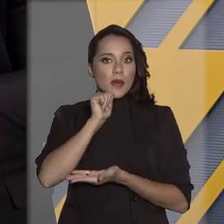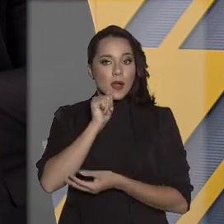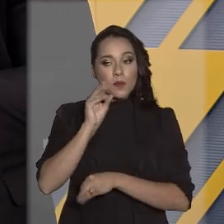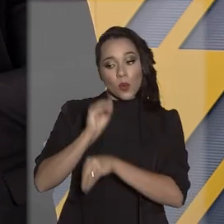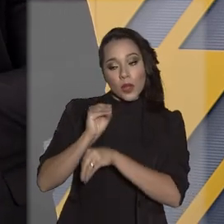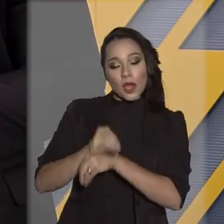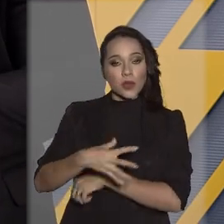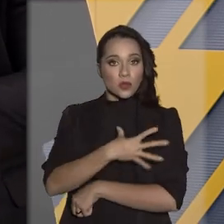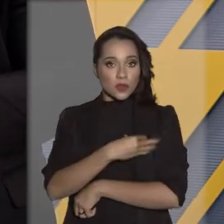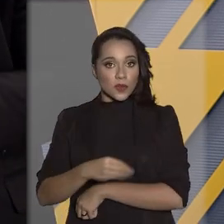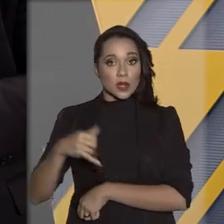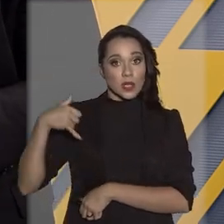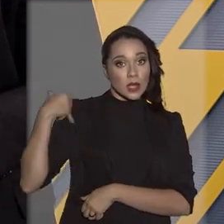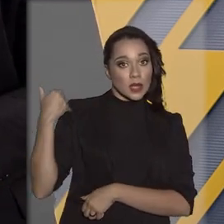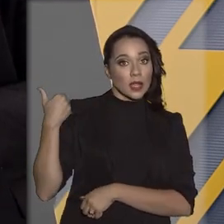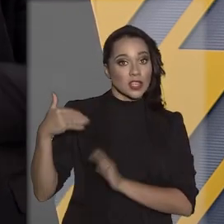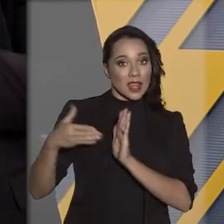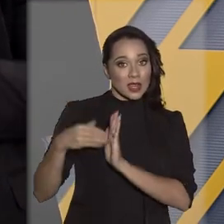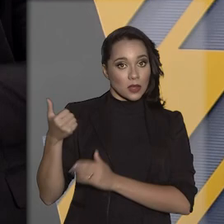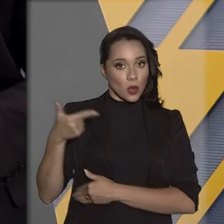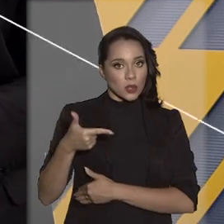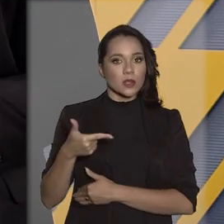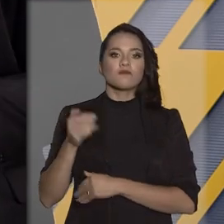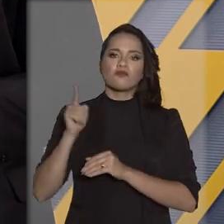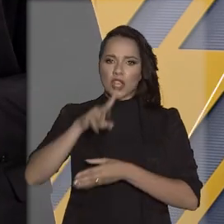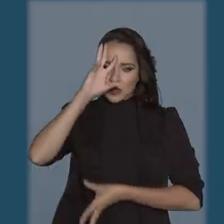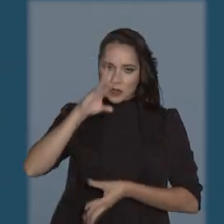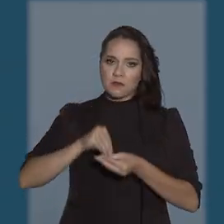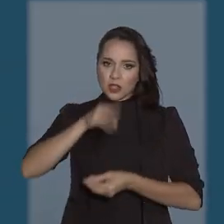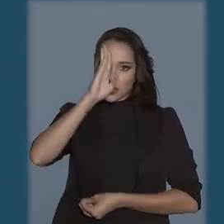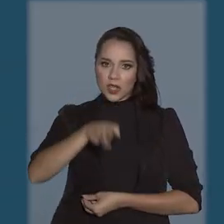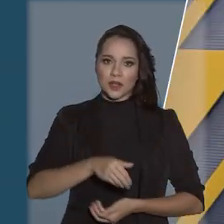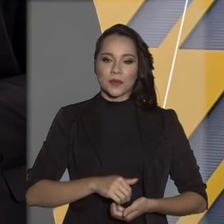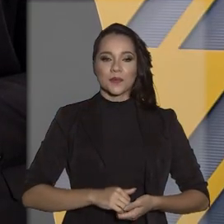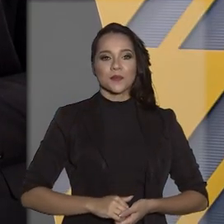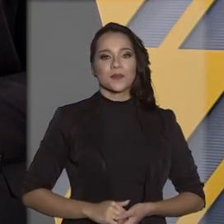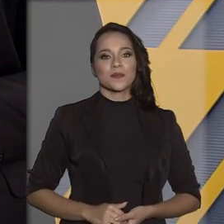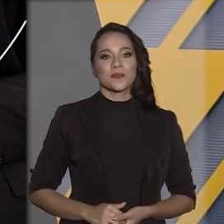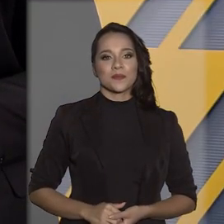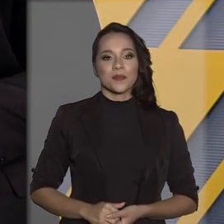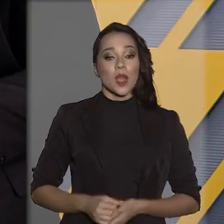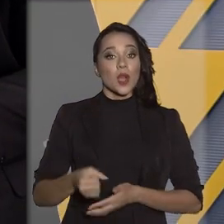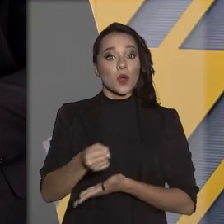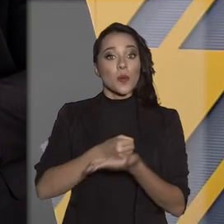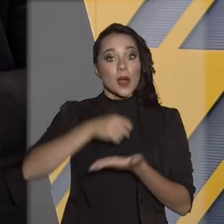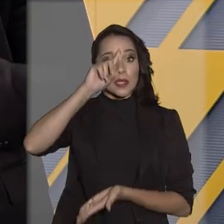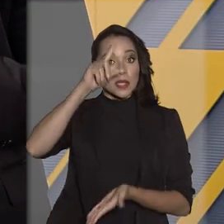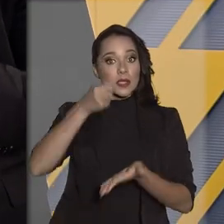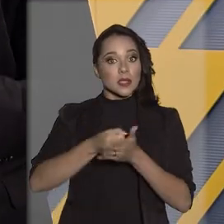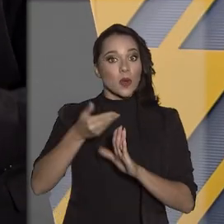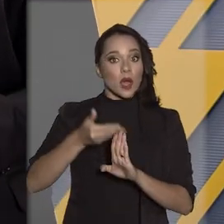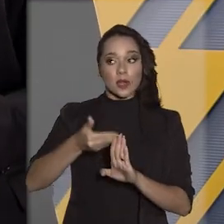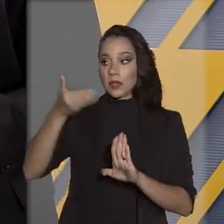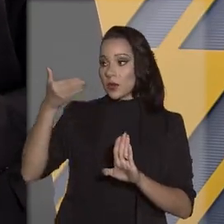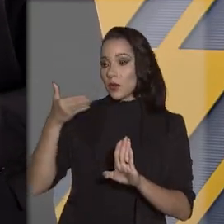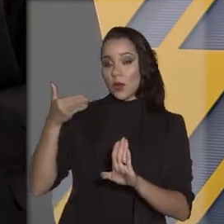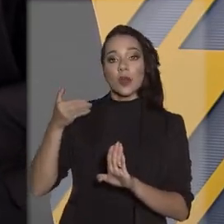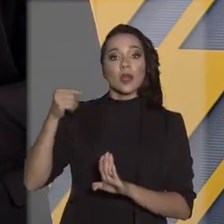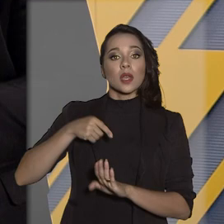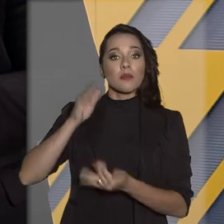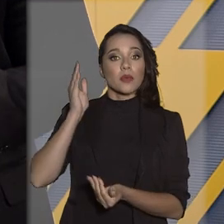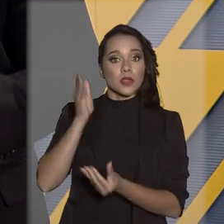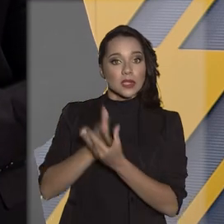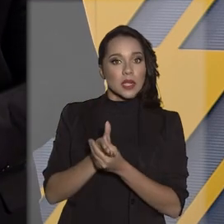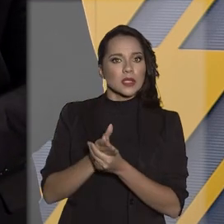ao cuidado dos filhos com até 12 anos é presumida. Com base em decisão anterior proferida